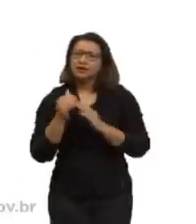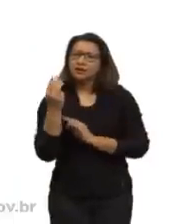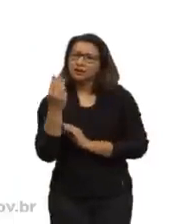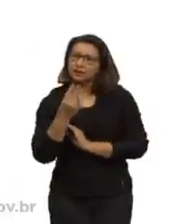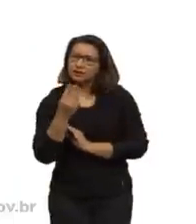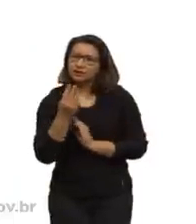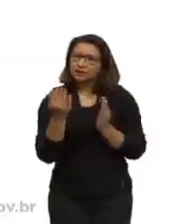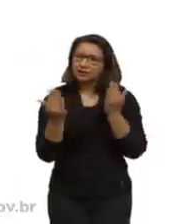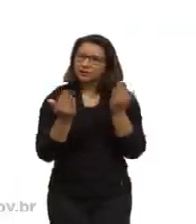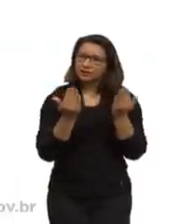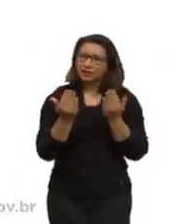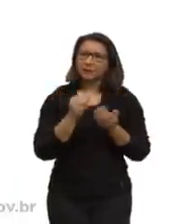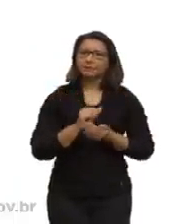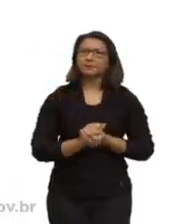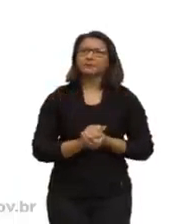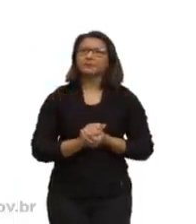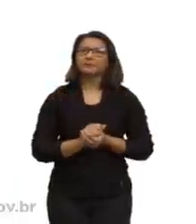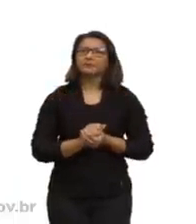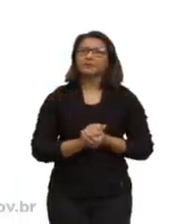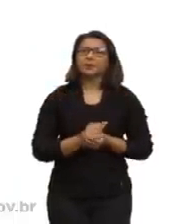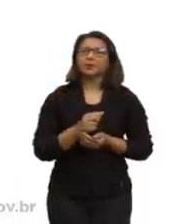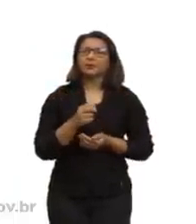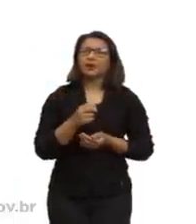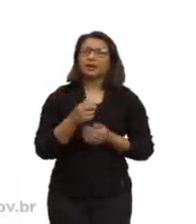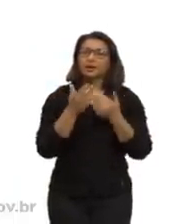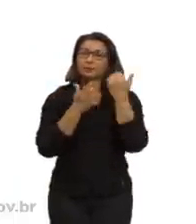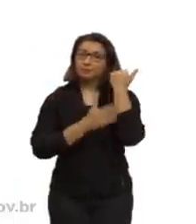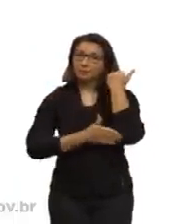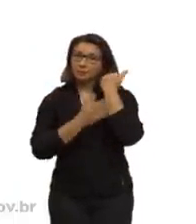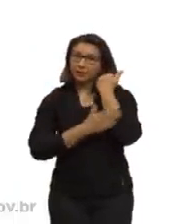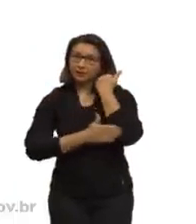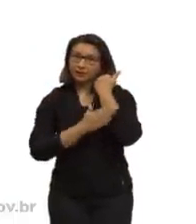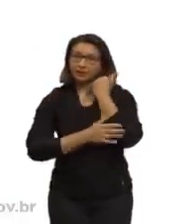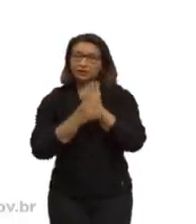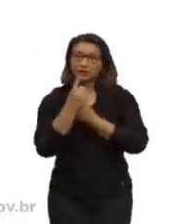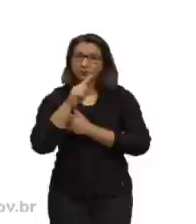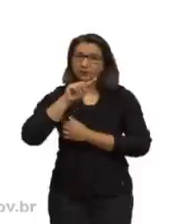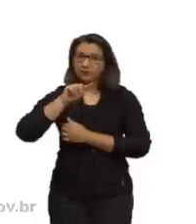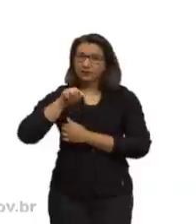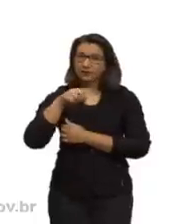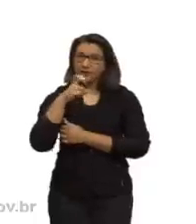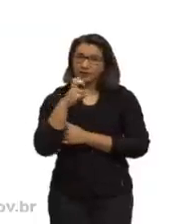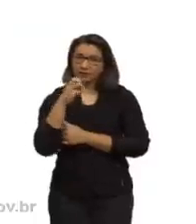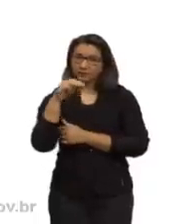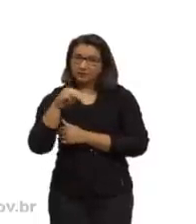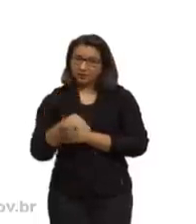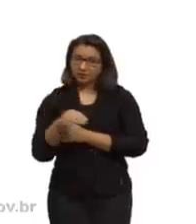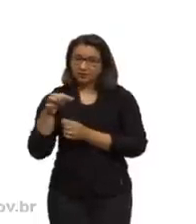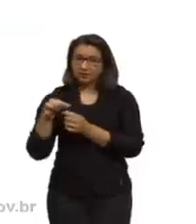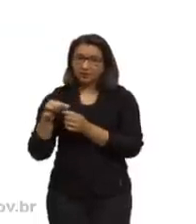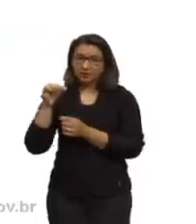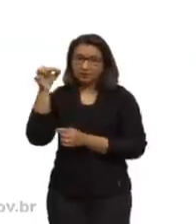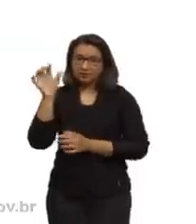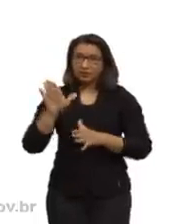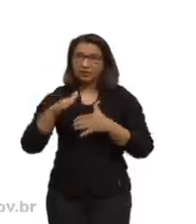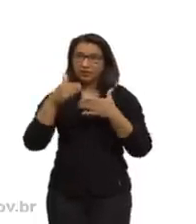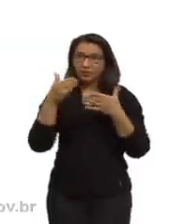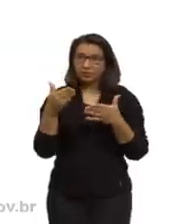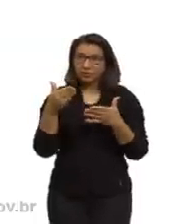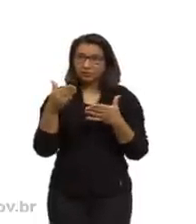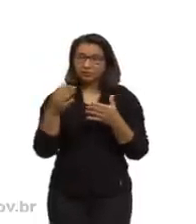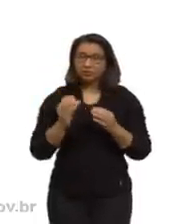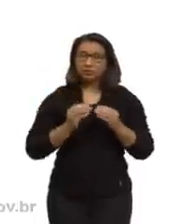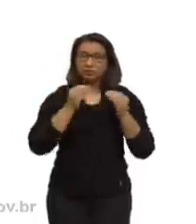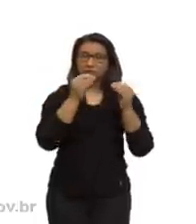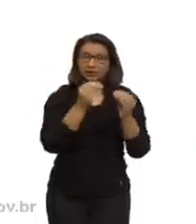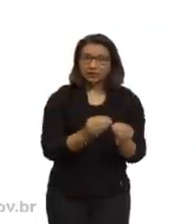analisar. Uma ripa de madeira de 1,5 metro de altura, 1,5, quando colocada verticalmente